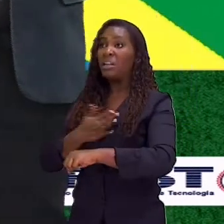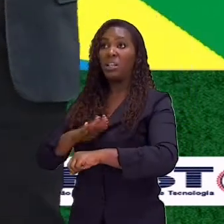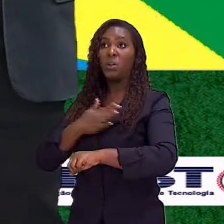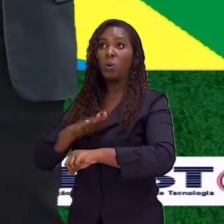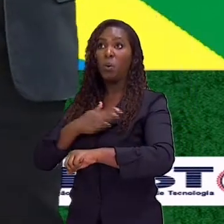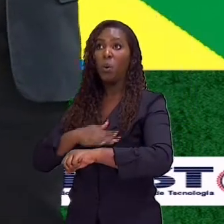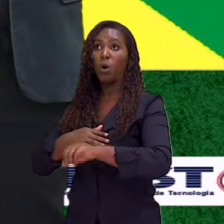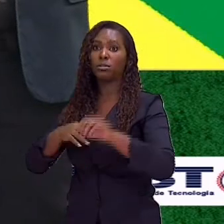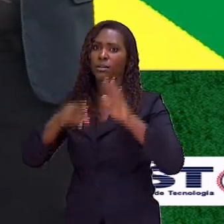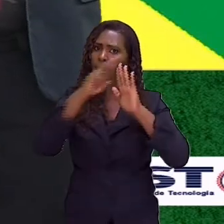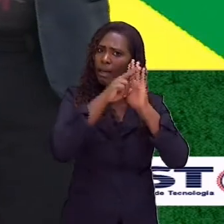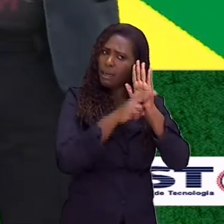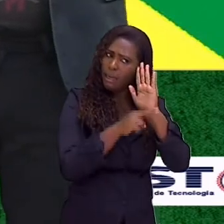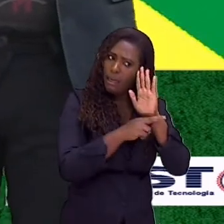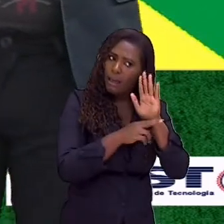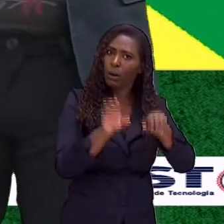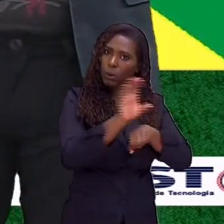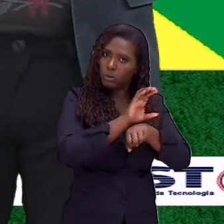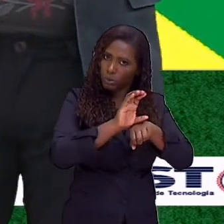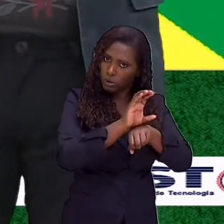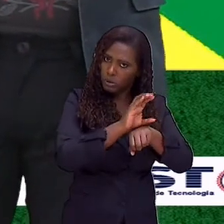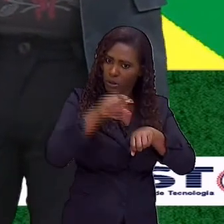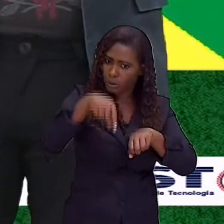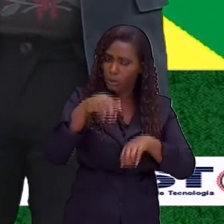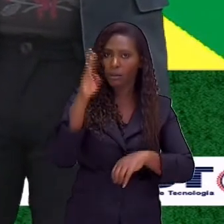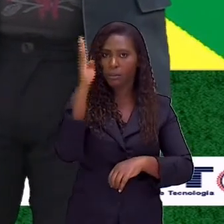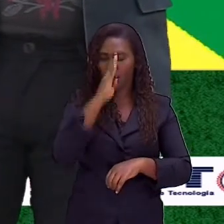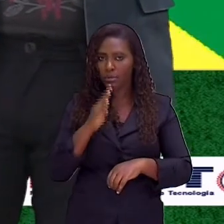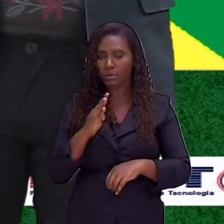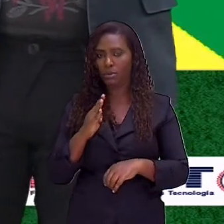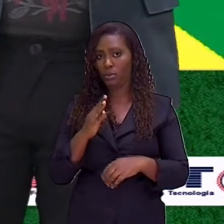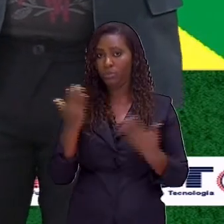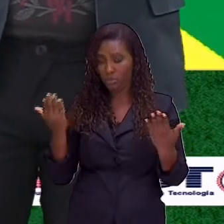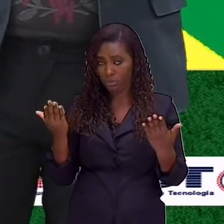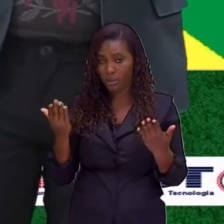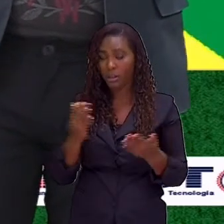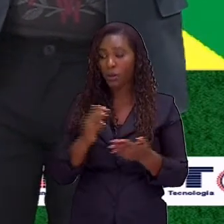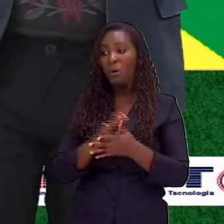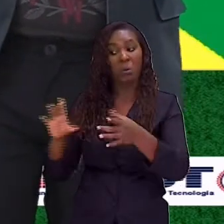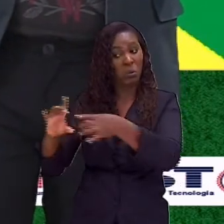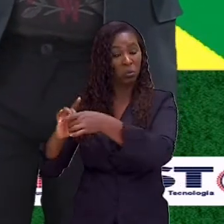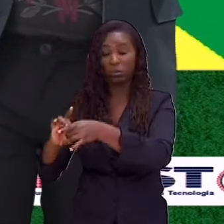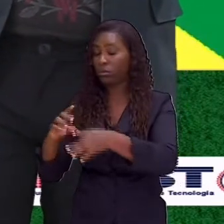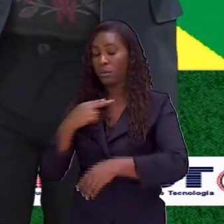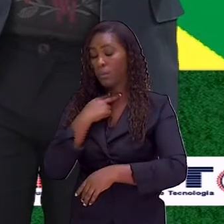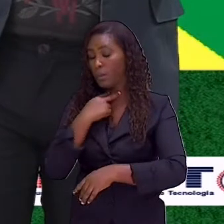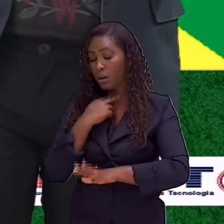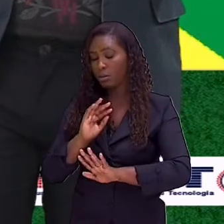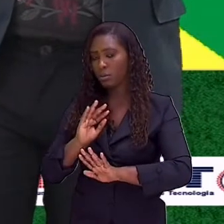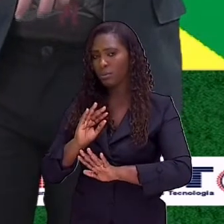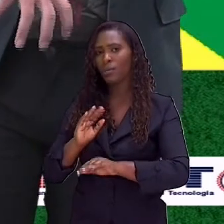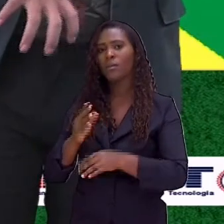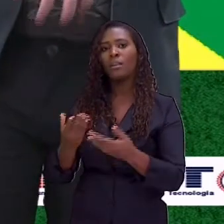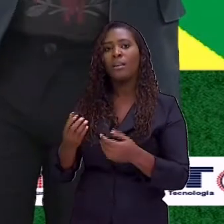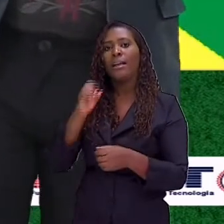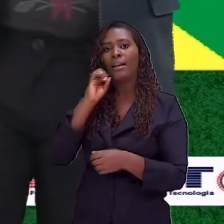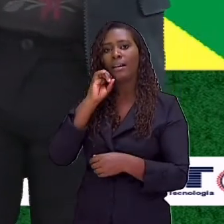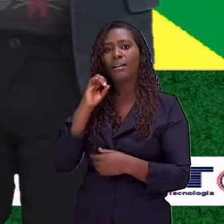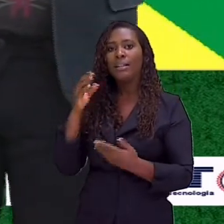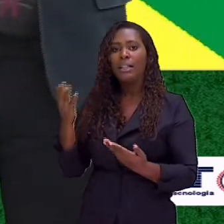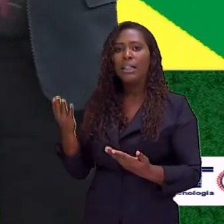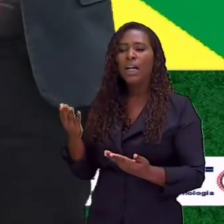os cidadãos aqui, como era no caso os portugueses, conservadores, queriam que o Brasil voltasse